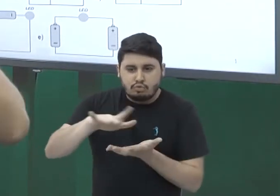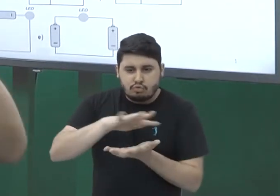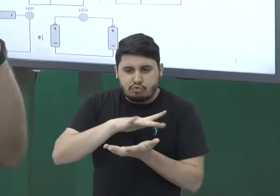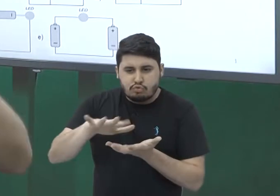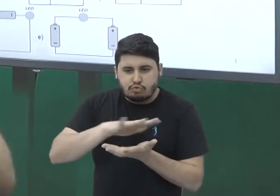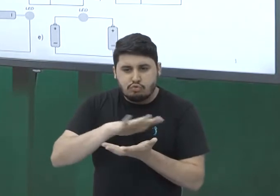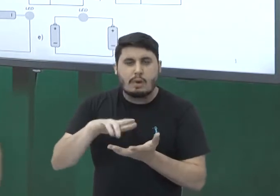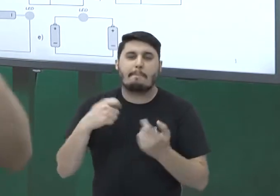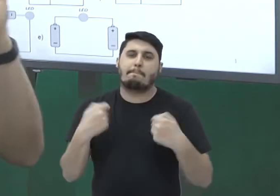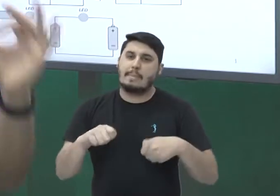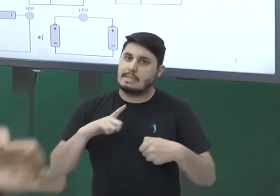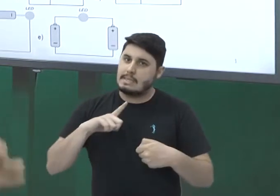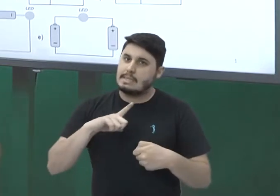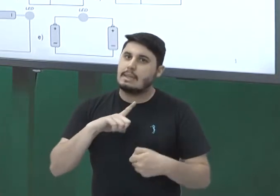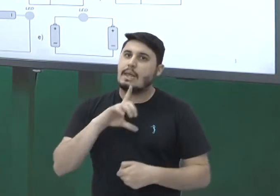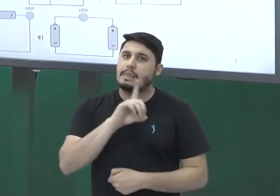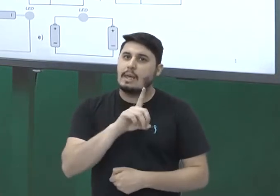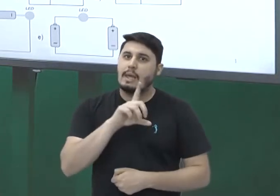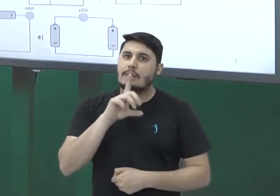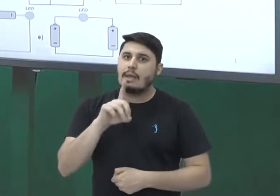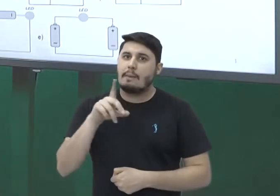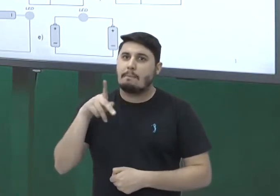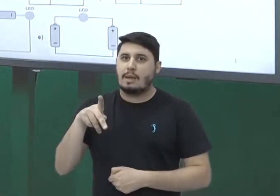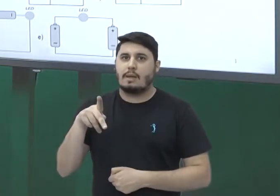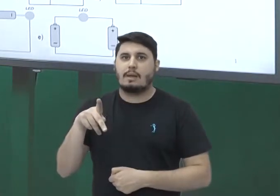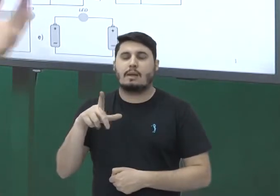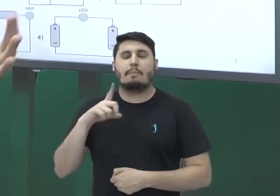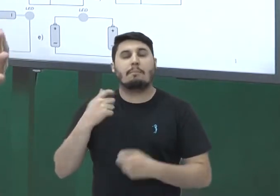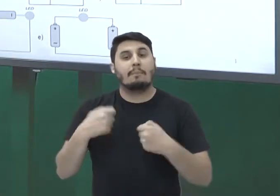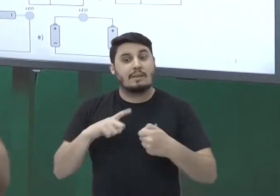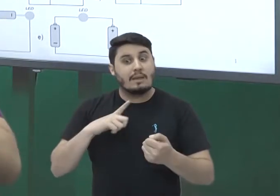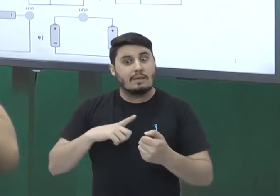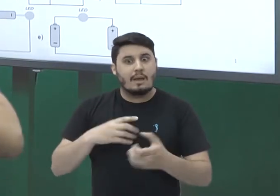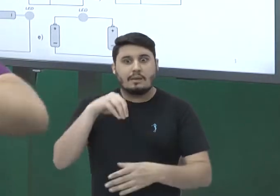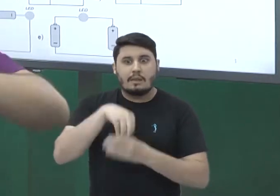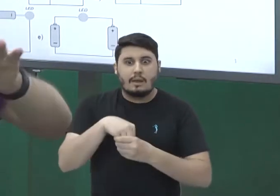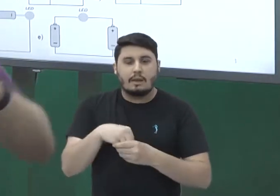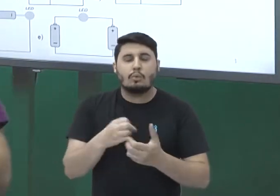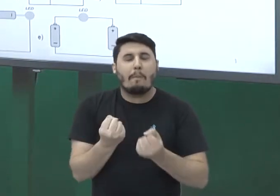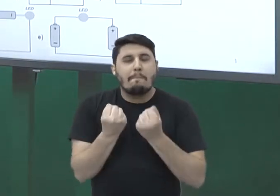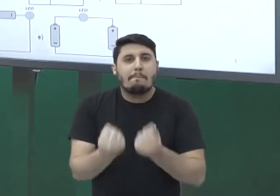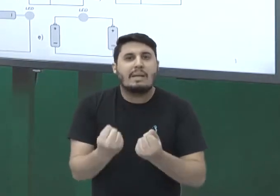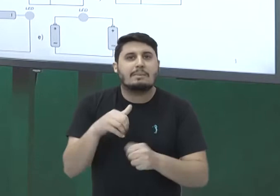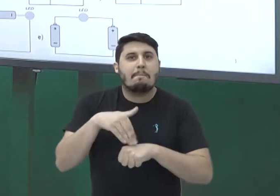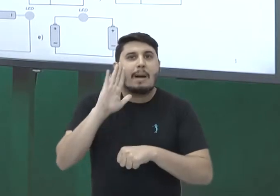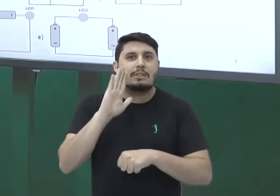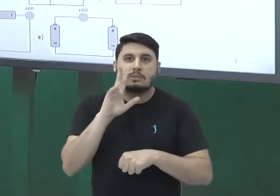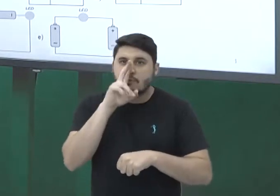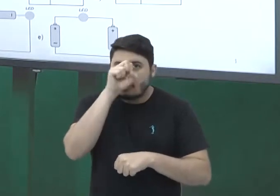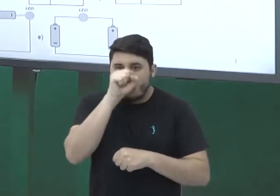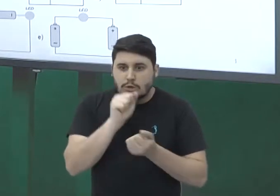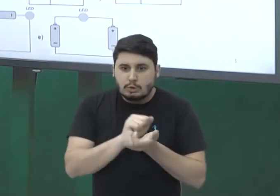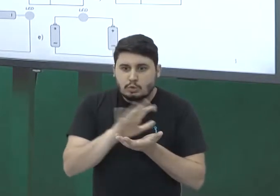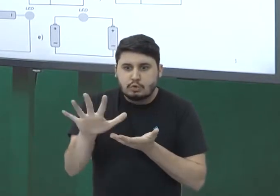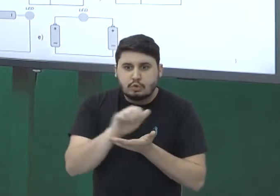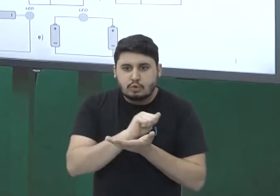uma DDP, uma diferença de potencial. Caso contrário, não tem corrente